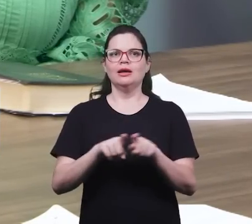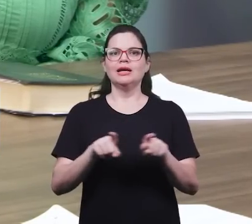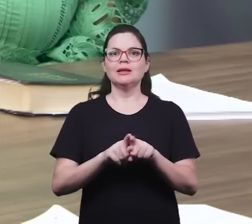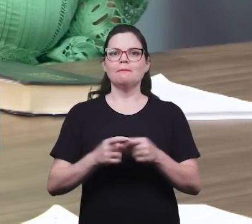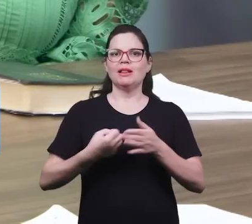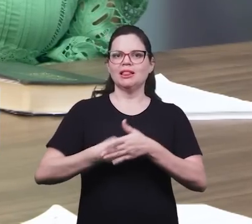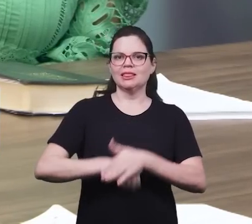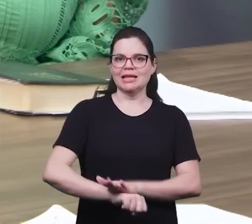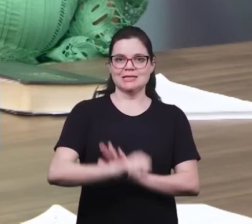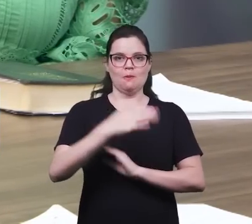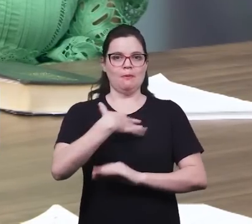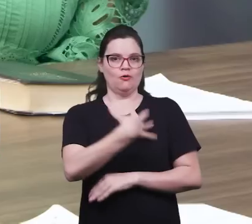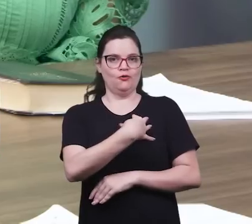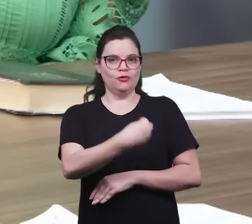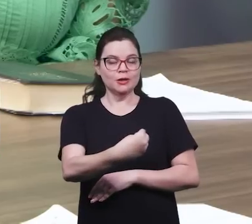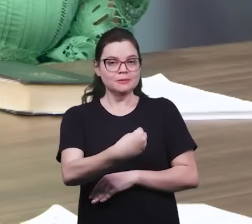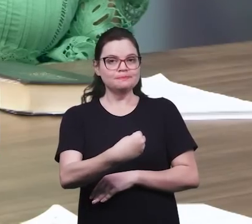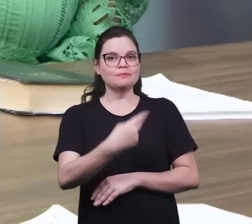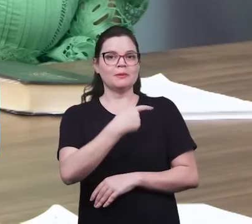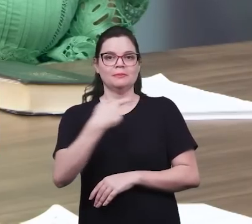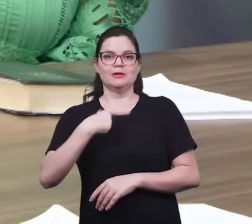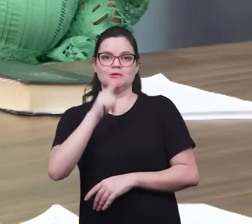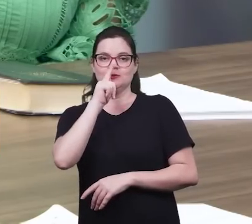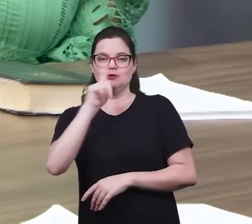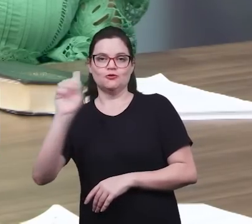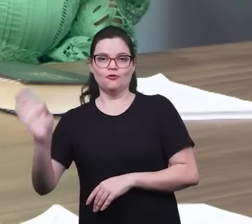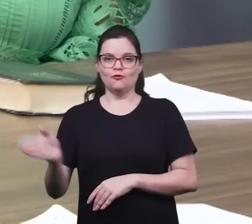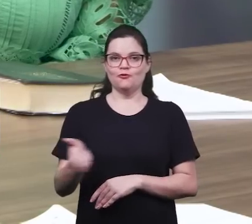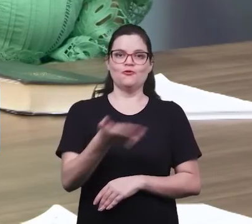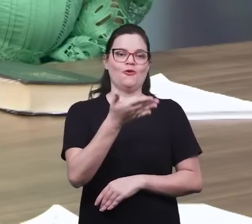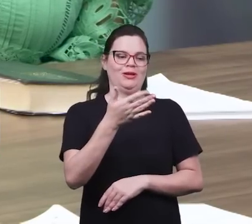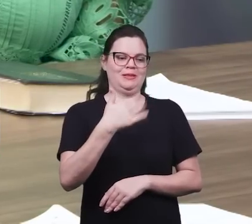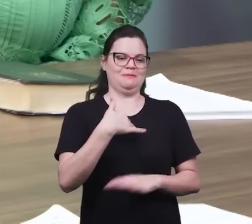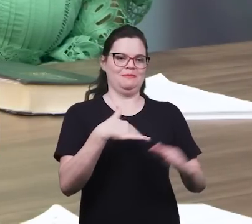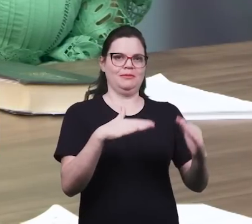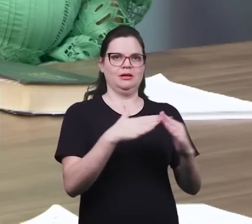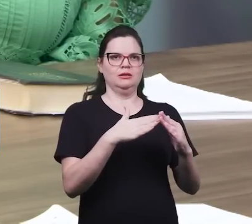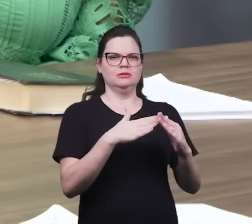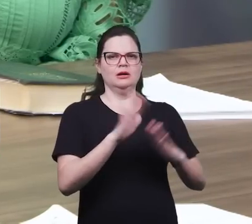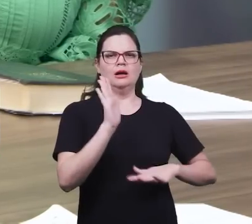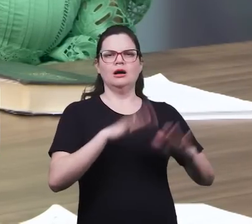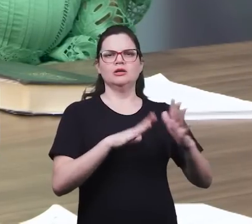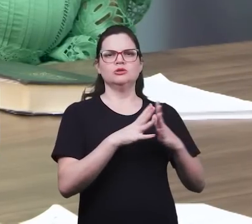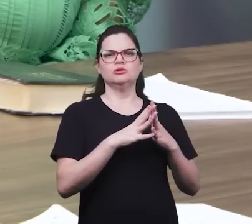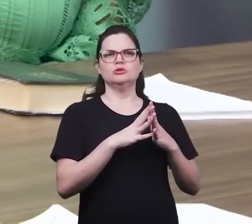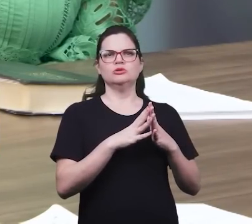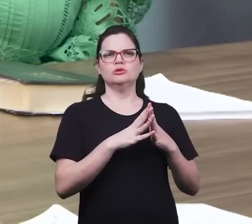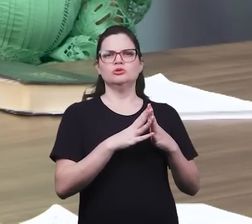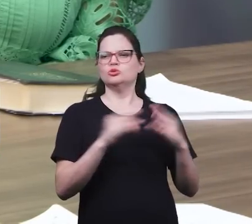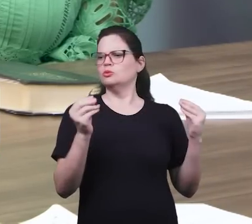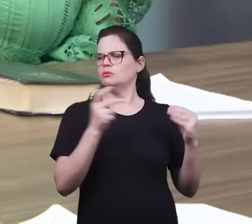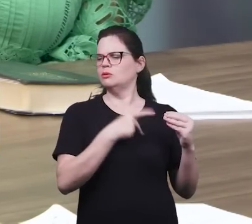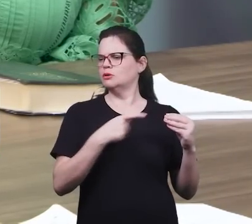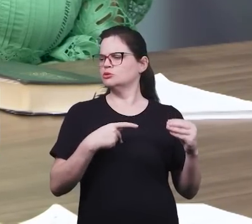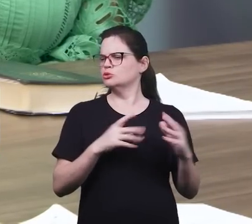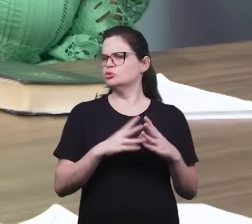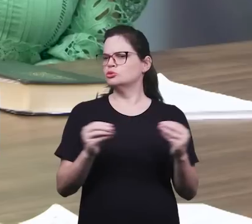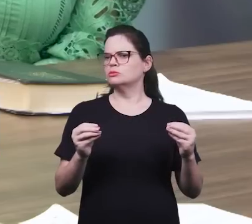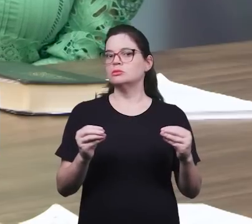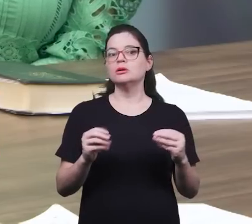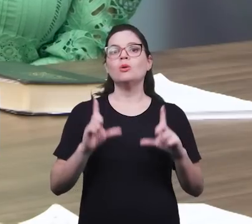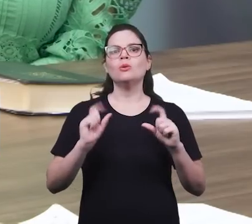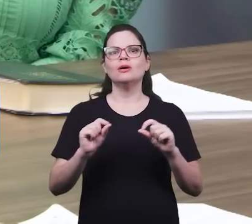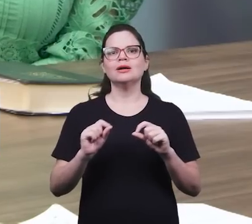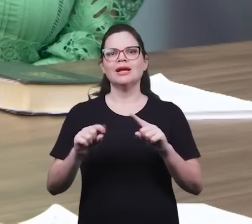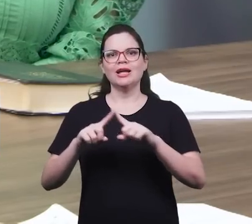E Lucas nasceu, o pastor Gilson foi lá em casa visitar. De repente, o pastor Gilson sumiu. Gente, onde está o pastor?